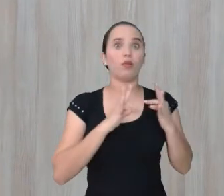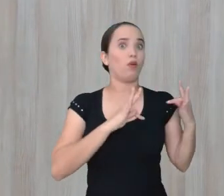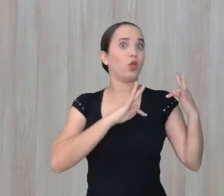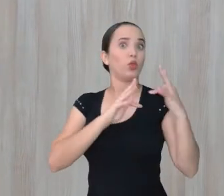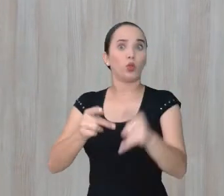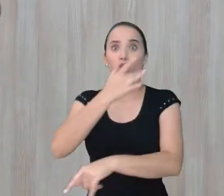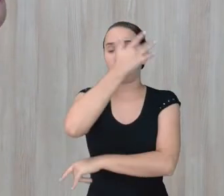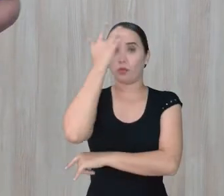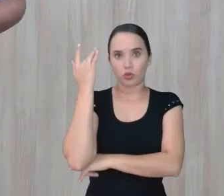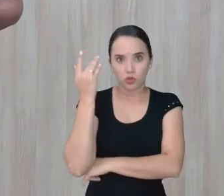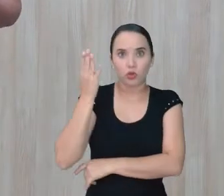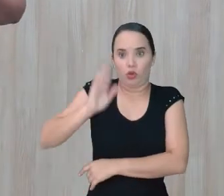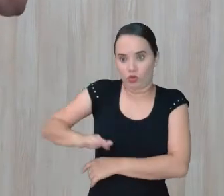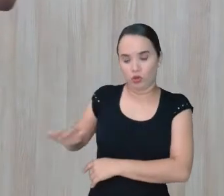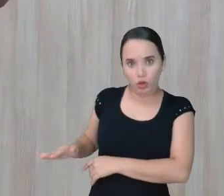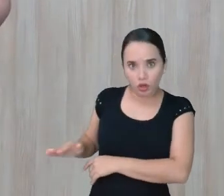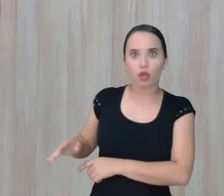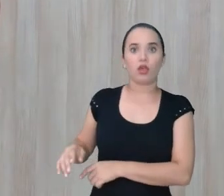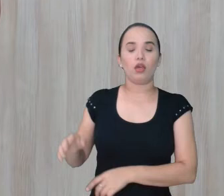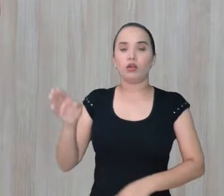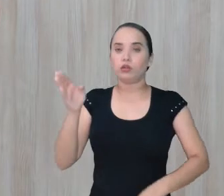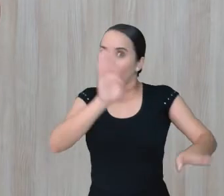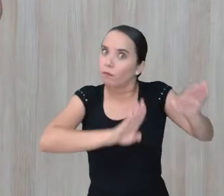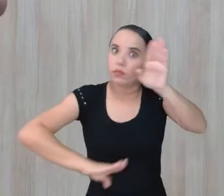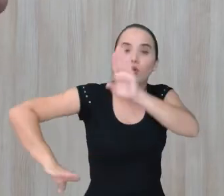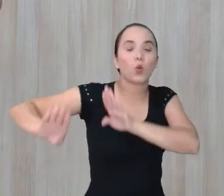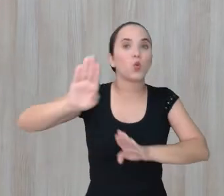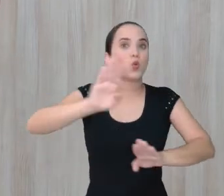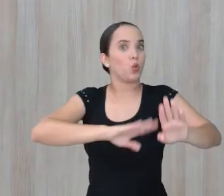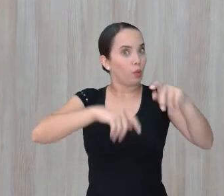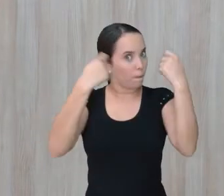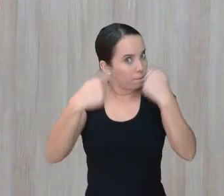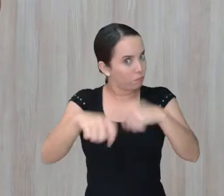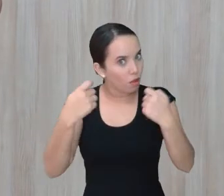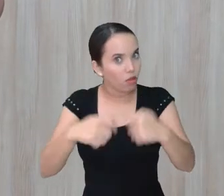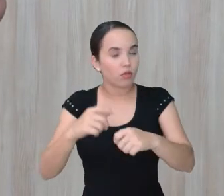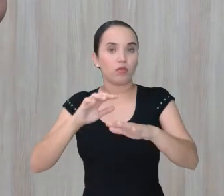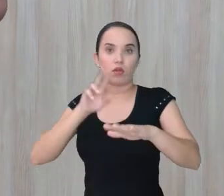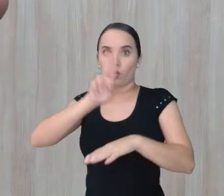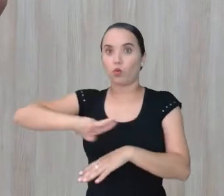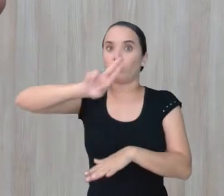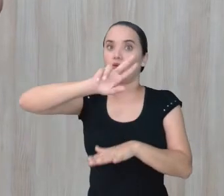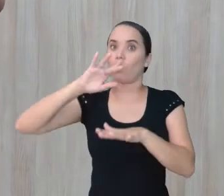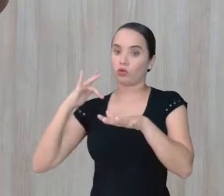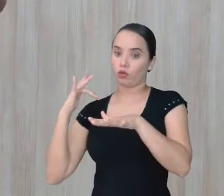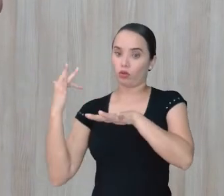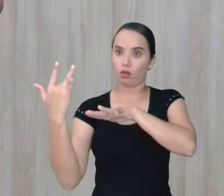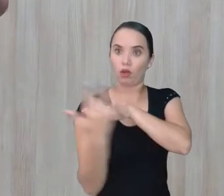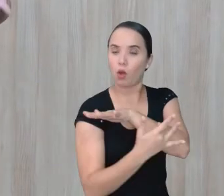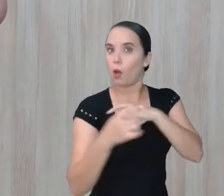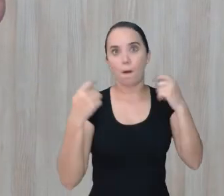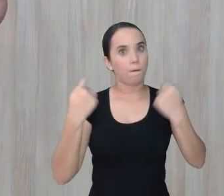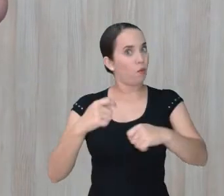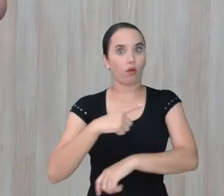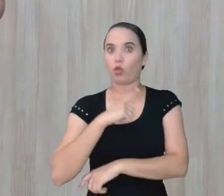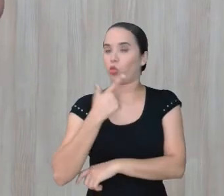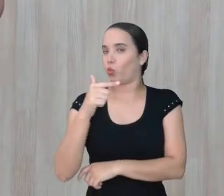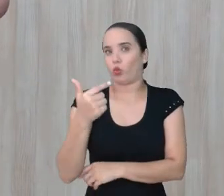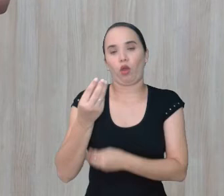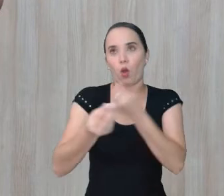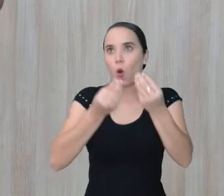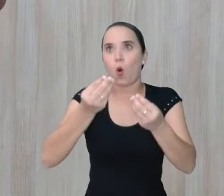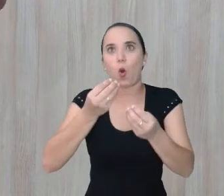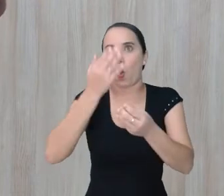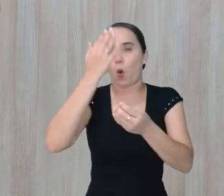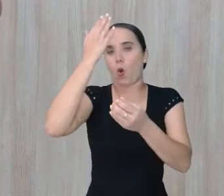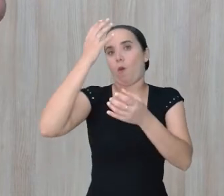é que crianças precisam ter muito cuidado quando está utilizando as redes sociais, porque a gente não tem filtro, não é?